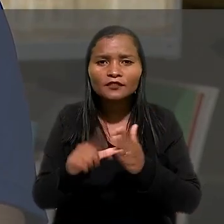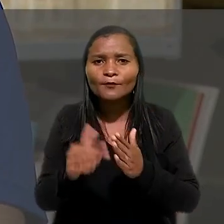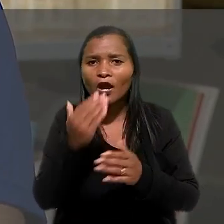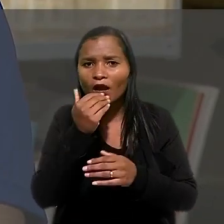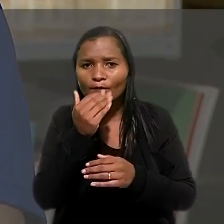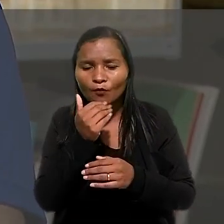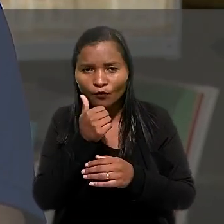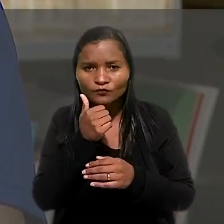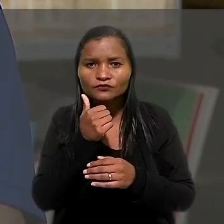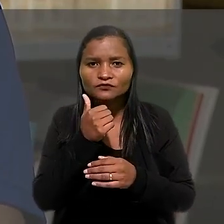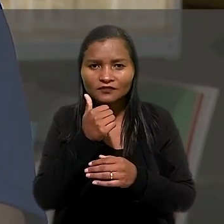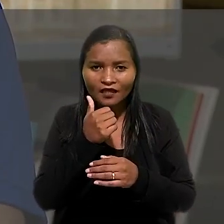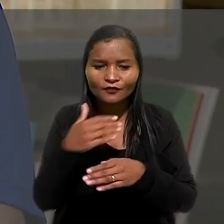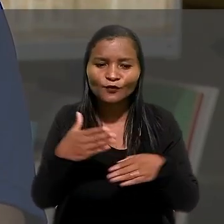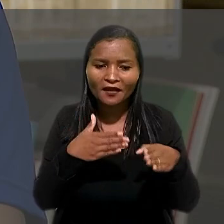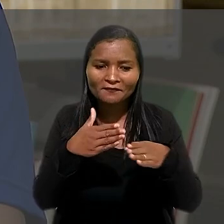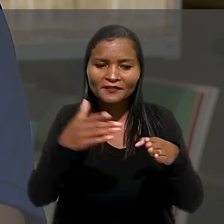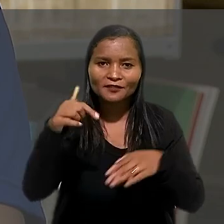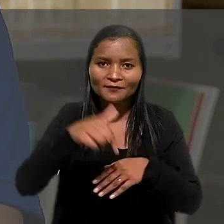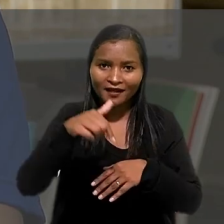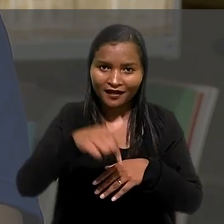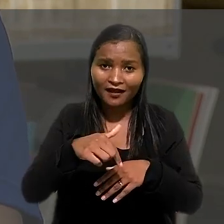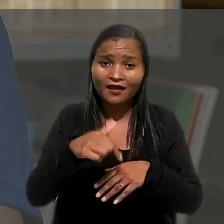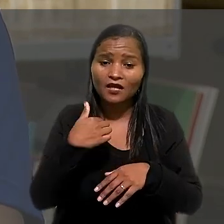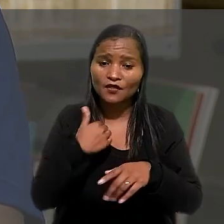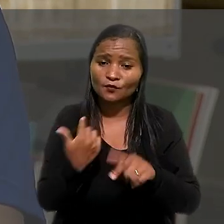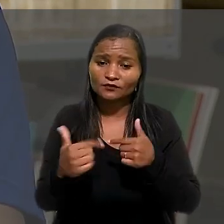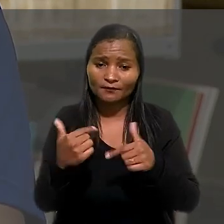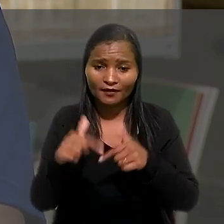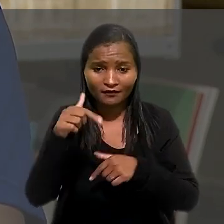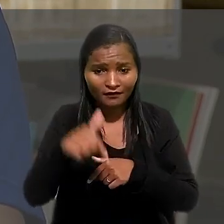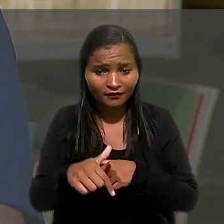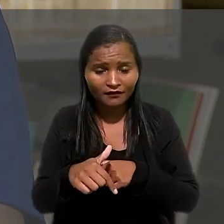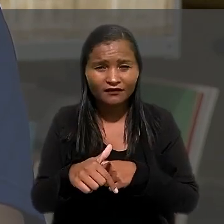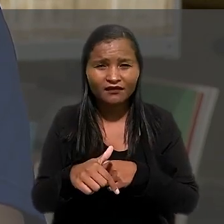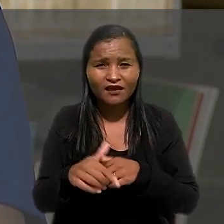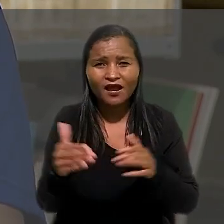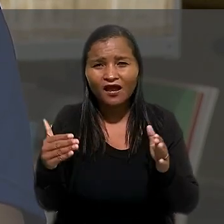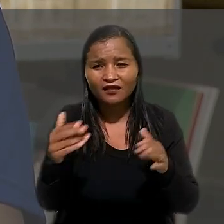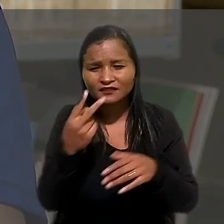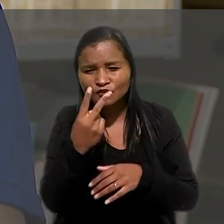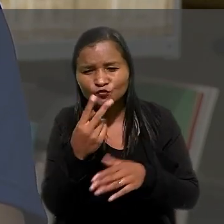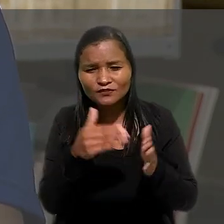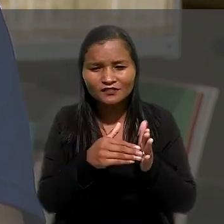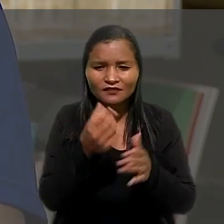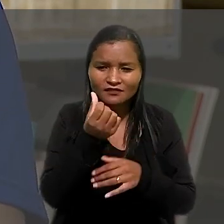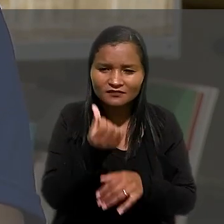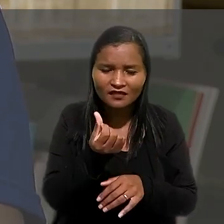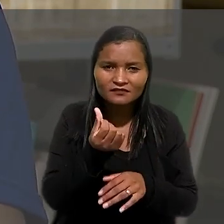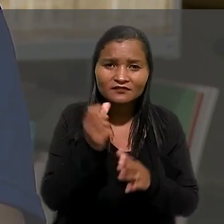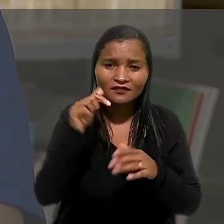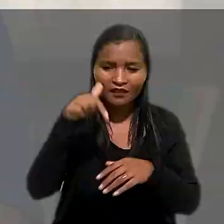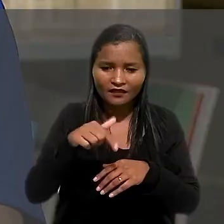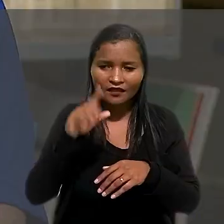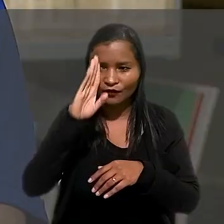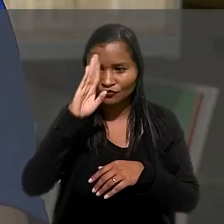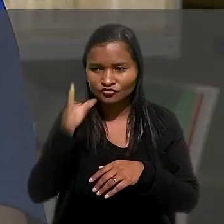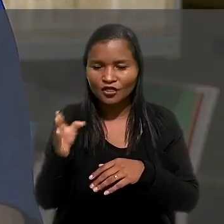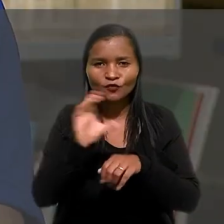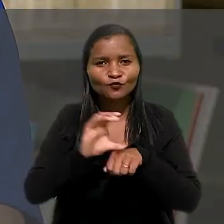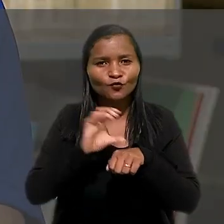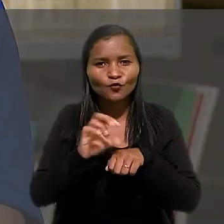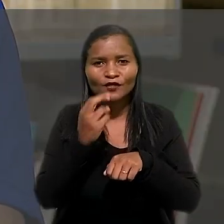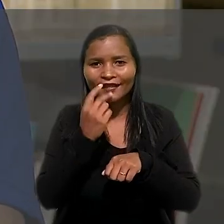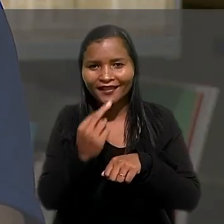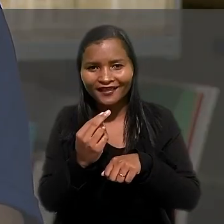eu almoço, né, no caminho para cá. E aí trabalho até ali das 2 às 6, daqui eu vou